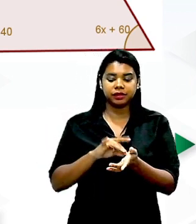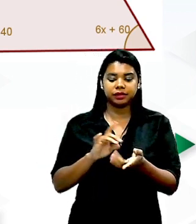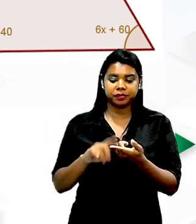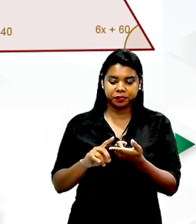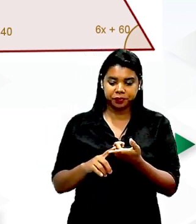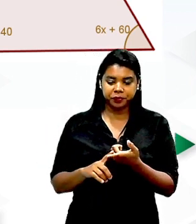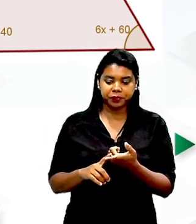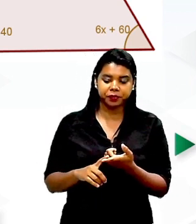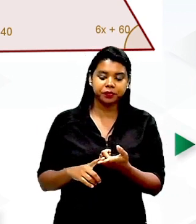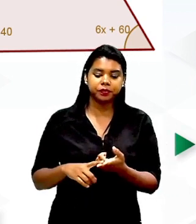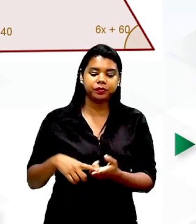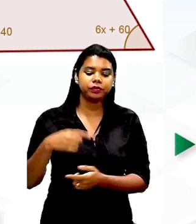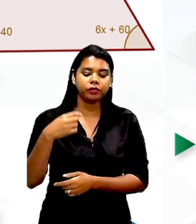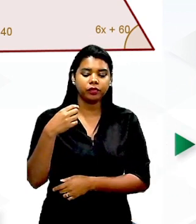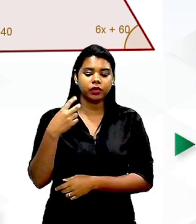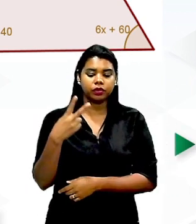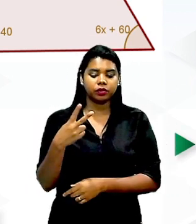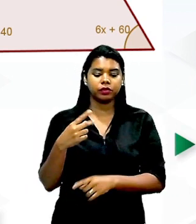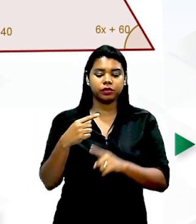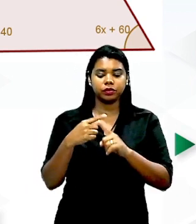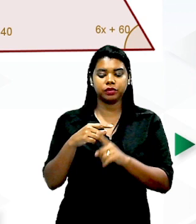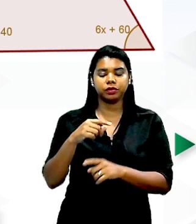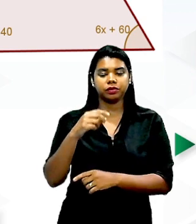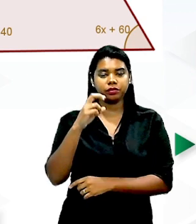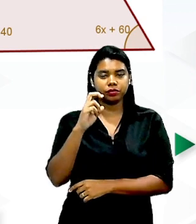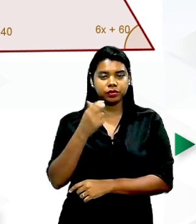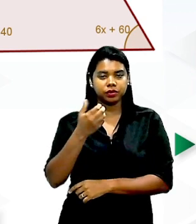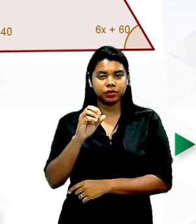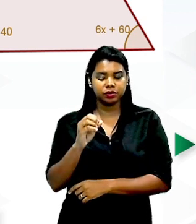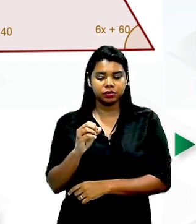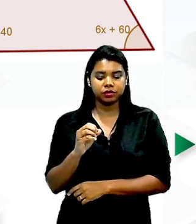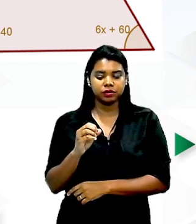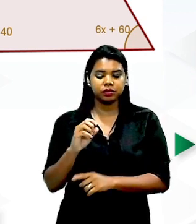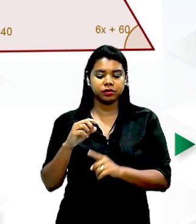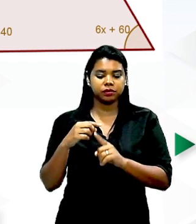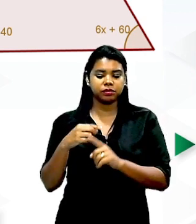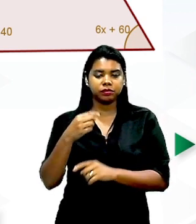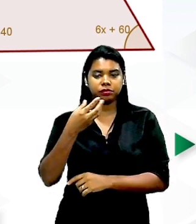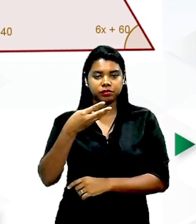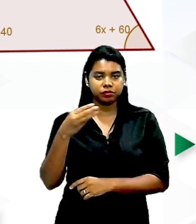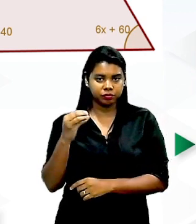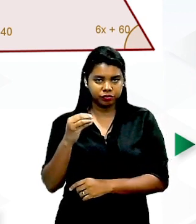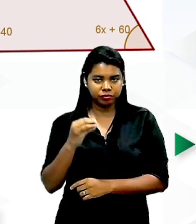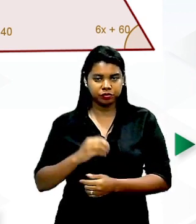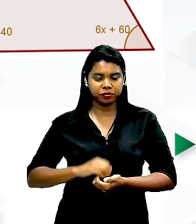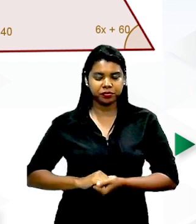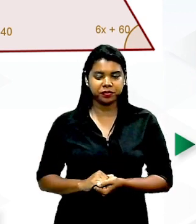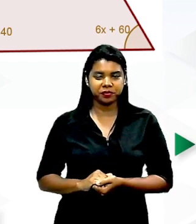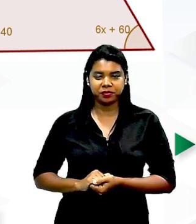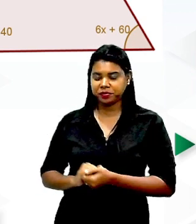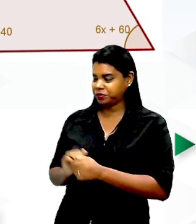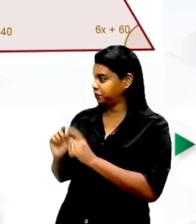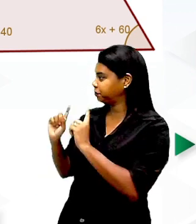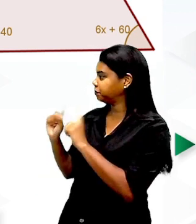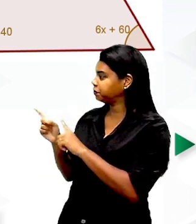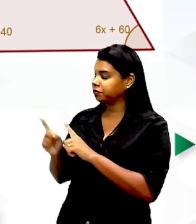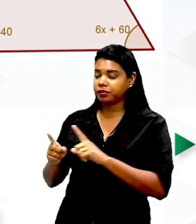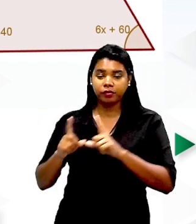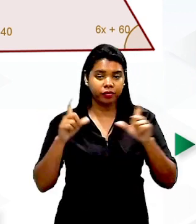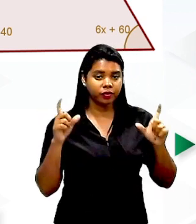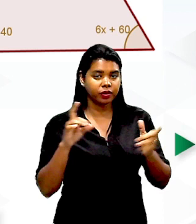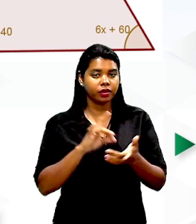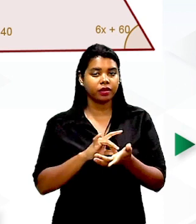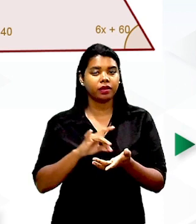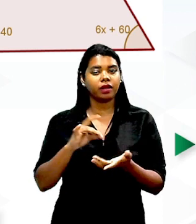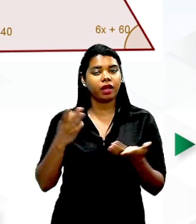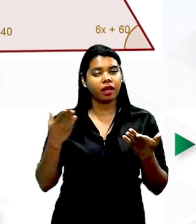né? 2 vezes 5 vai dar 10, mais 20, 30. Olha que esse ângulo aí vale 30 graus, tá vendo? A abertura interna dele, 30